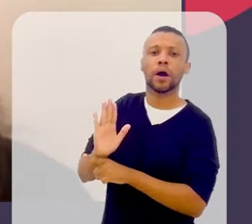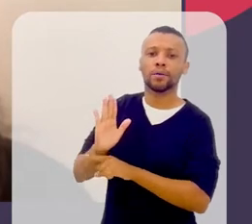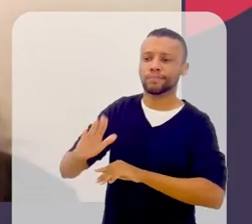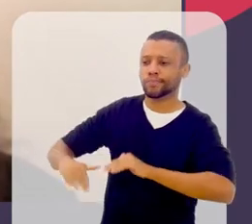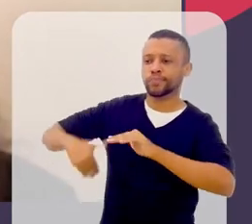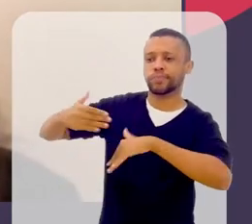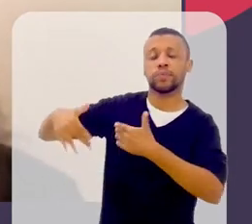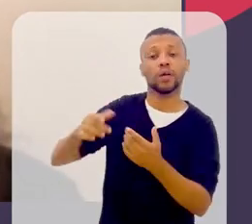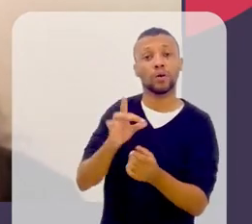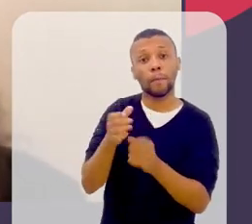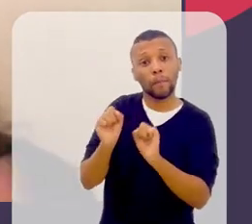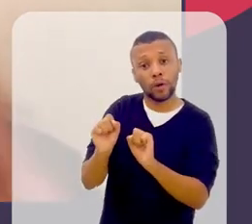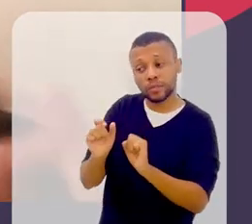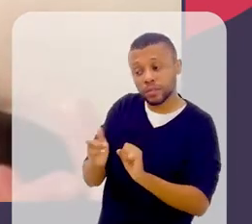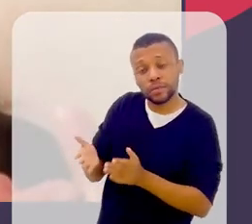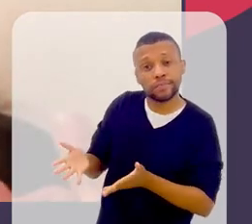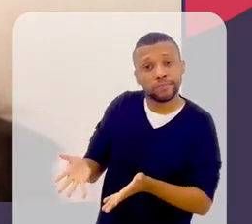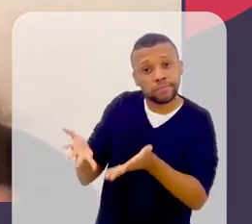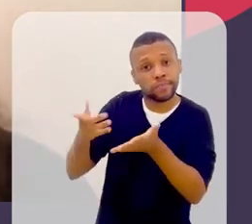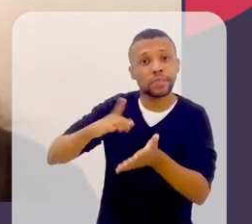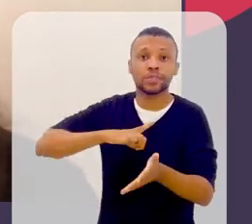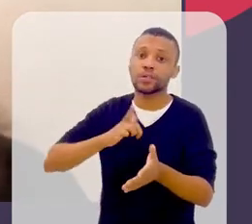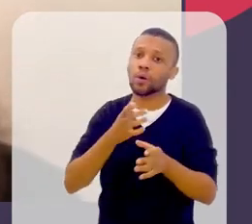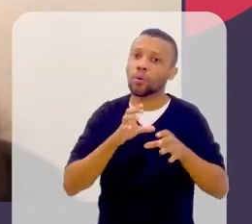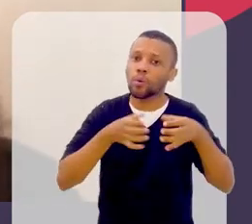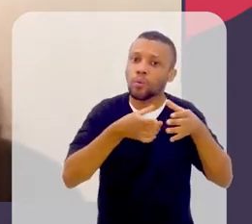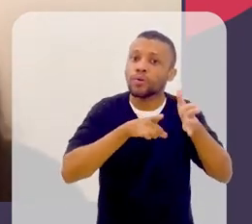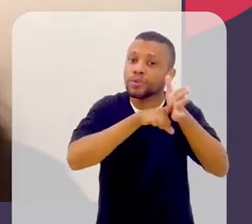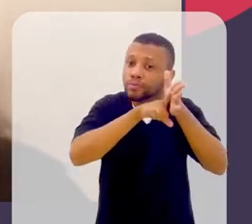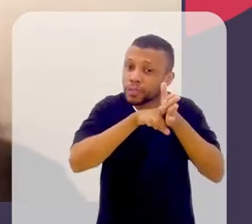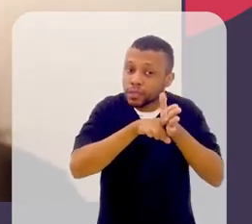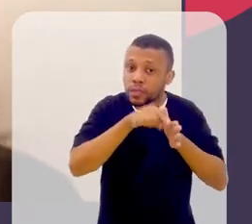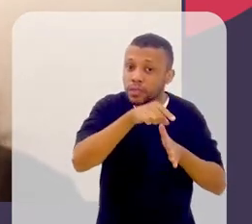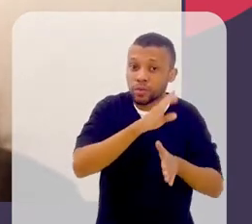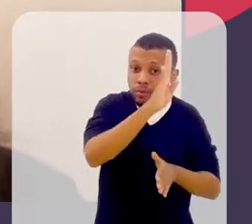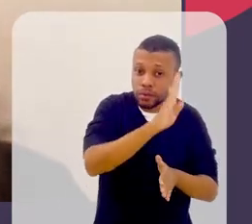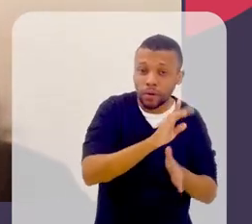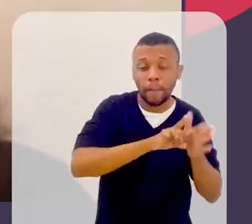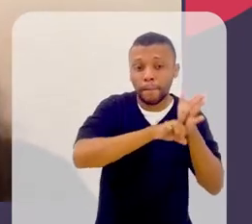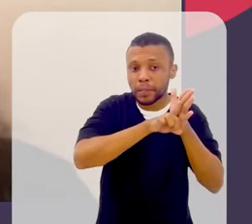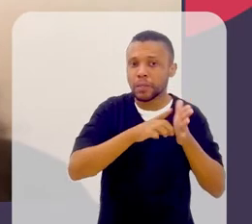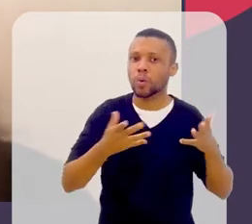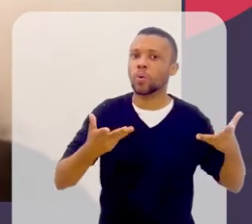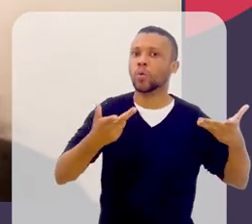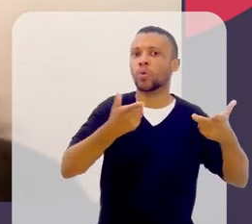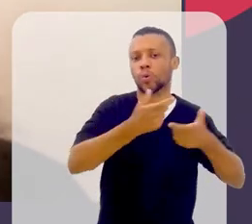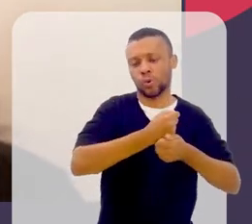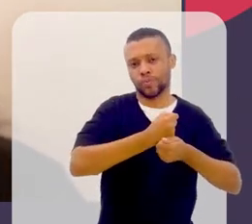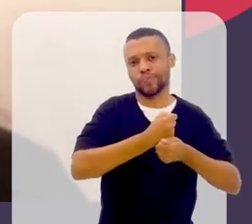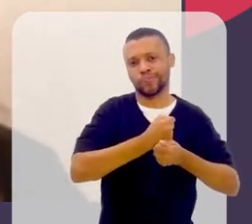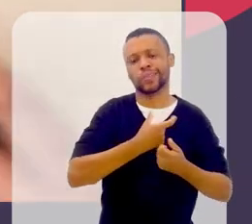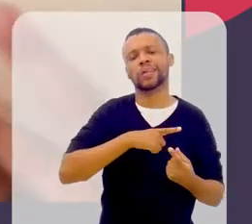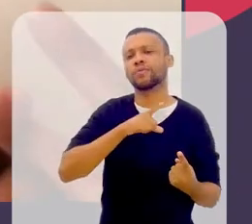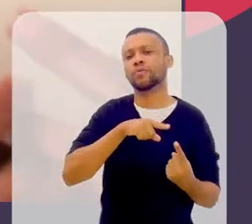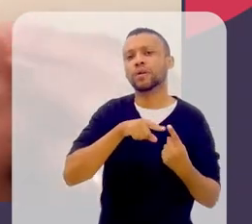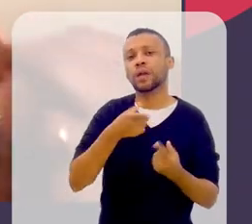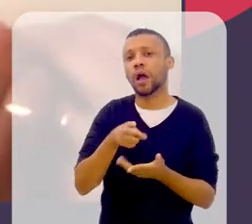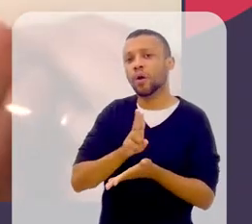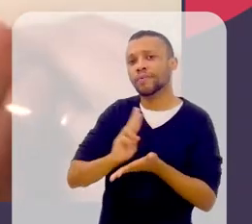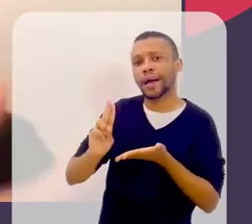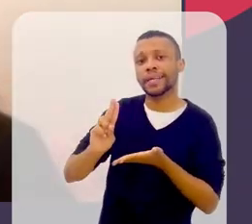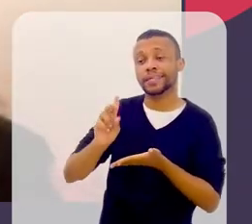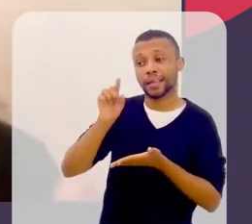nossa contribuição. Ela só pôde ir porque justamente existia um grupo de pesquisa aqui, fazendo pesquisa de excelência, e